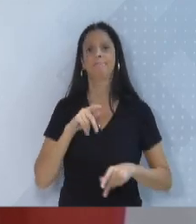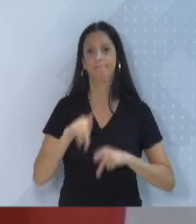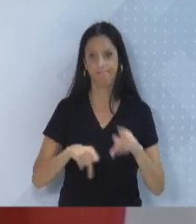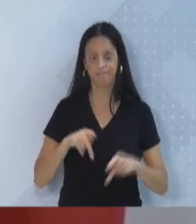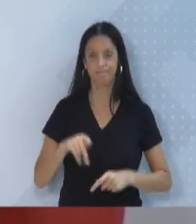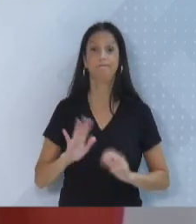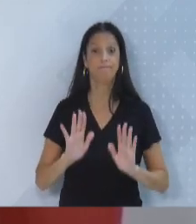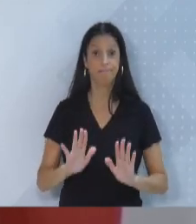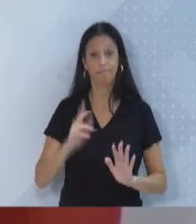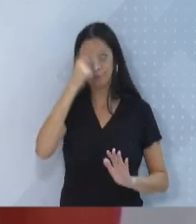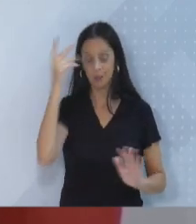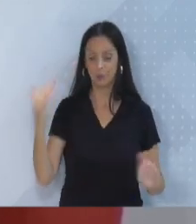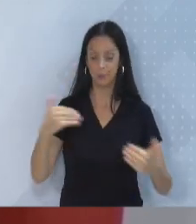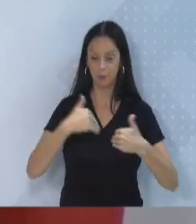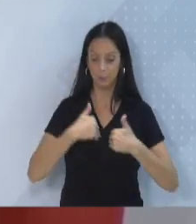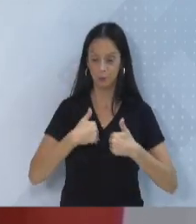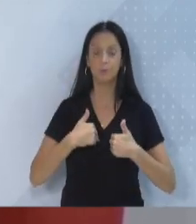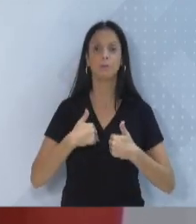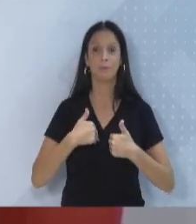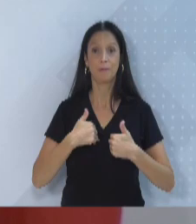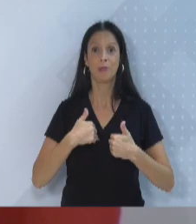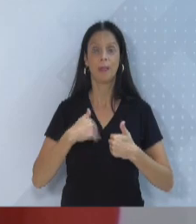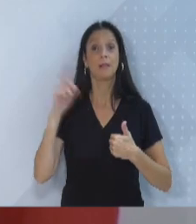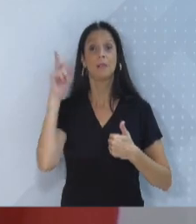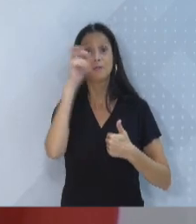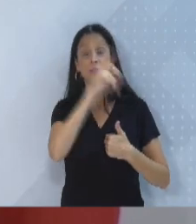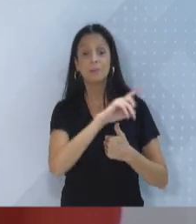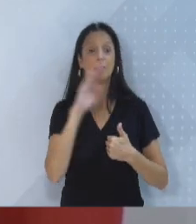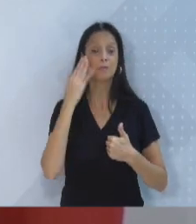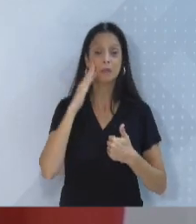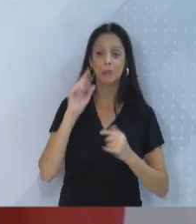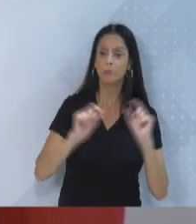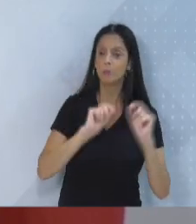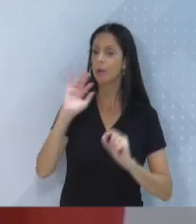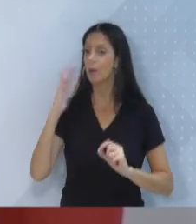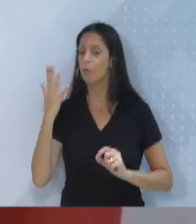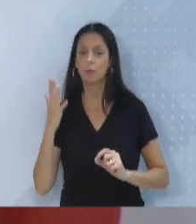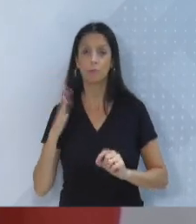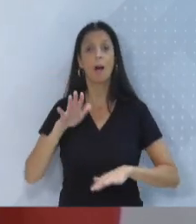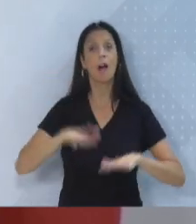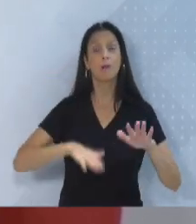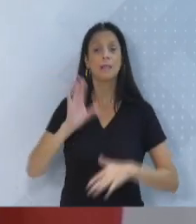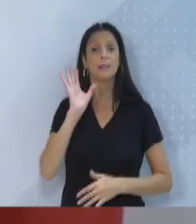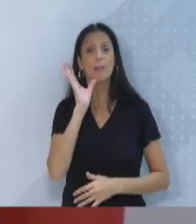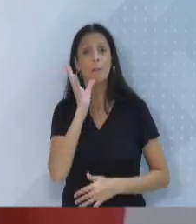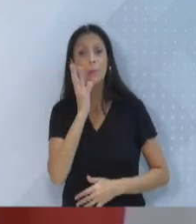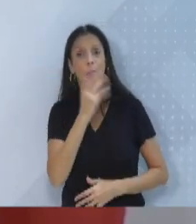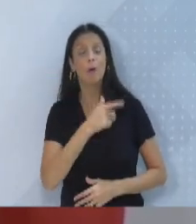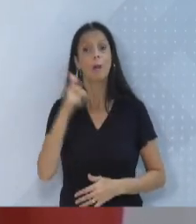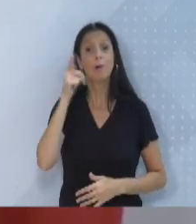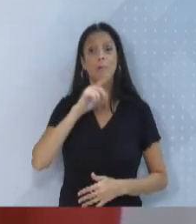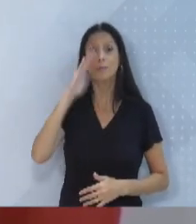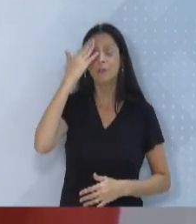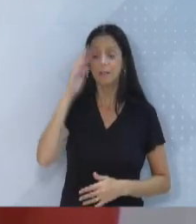autistas têm dificuldade em fazer leitura social, podem demorar para entender situações de